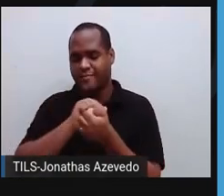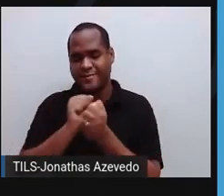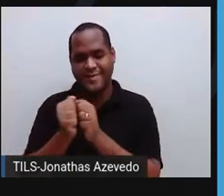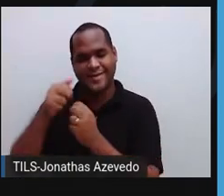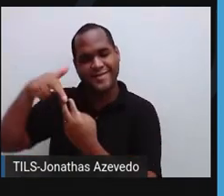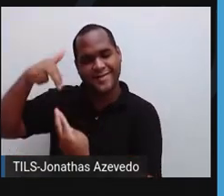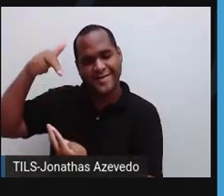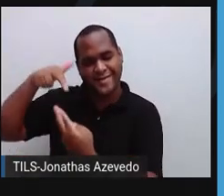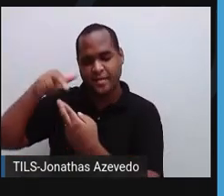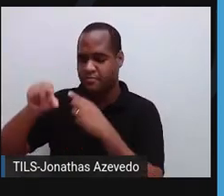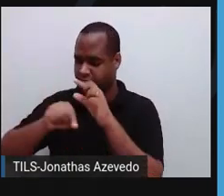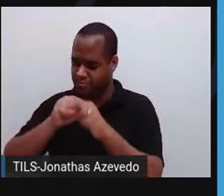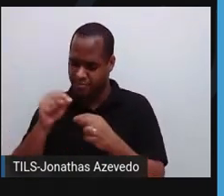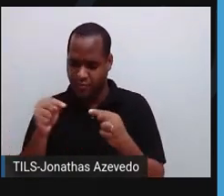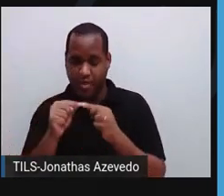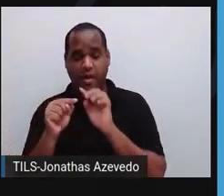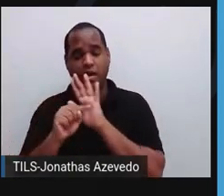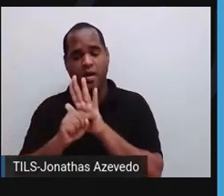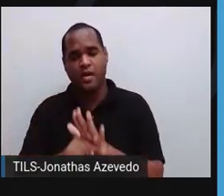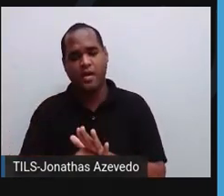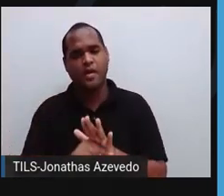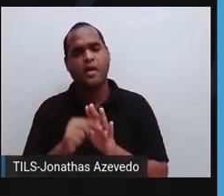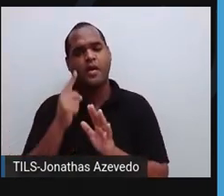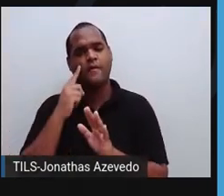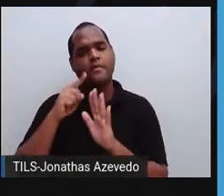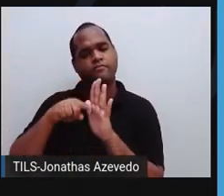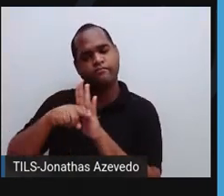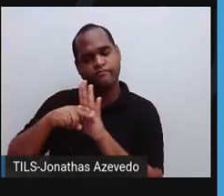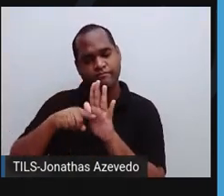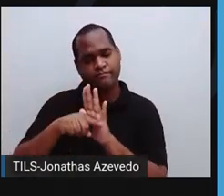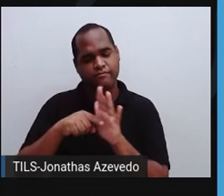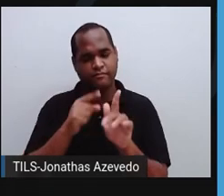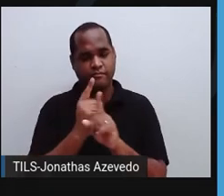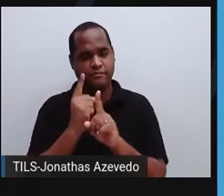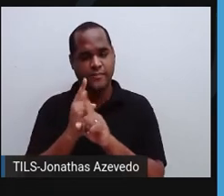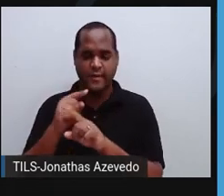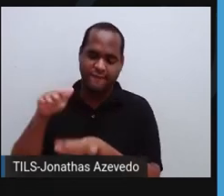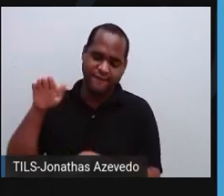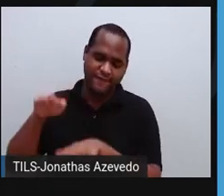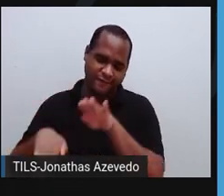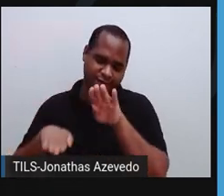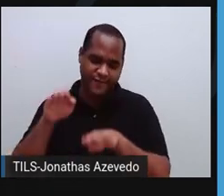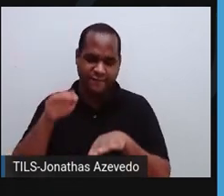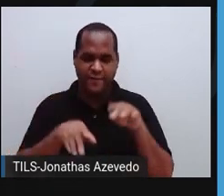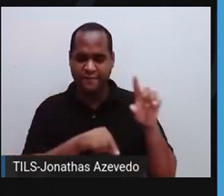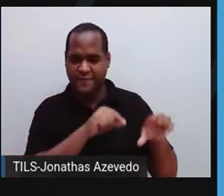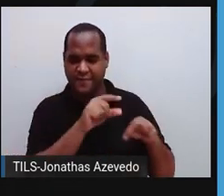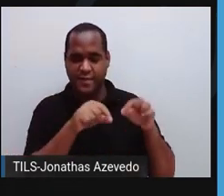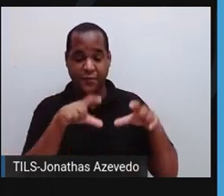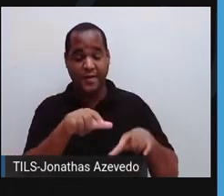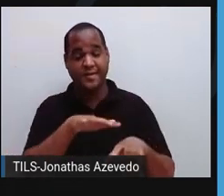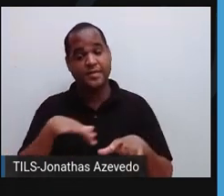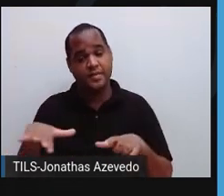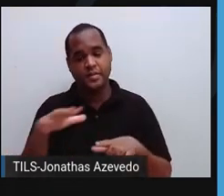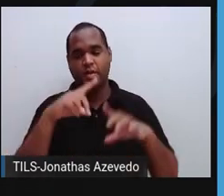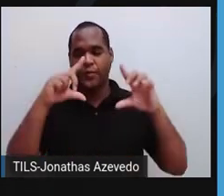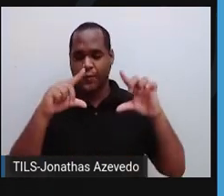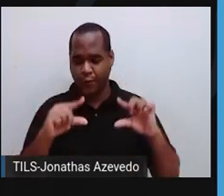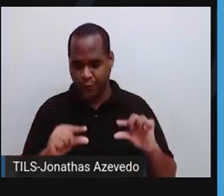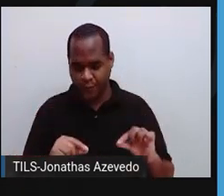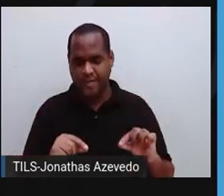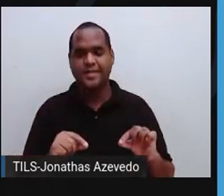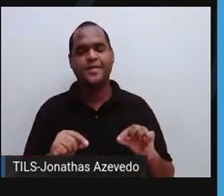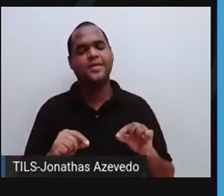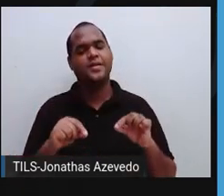isso sabemos hoje. Variabilidade. Essa variabilidade, devido à seleção do ambiente, há uma redução nessa variabilidade.